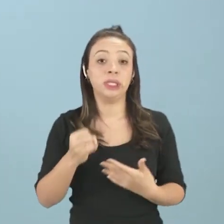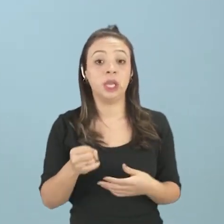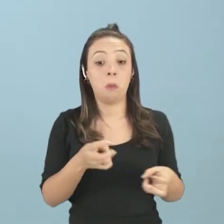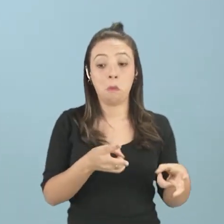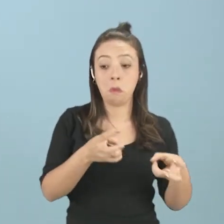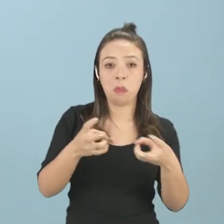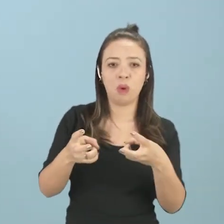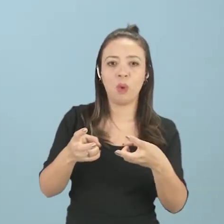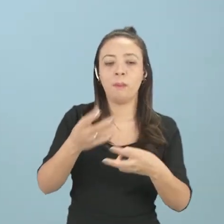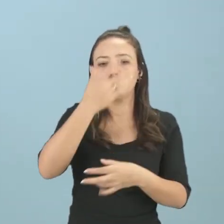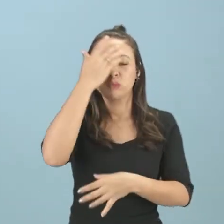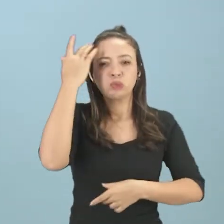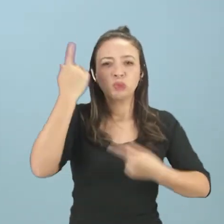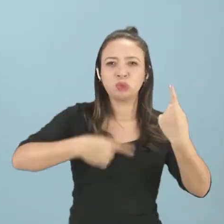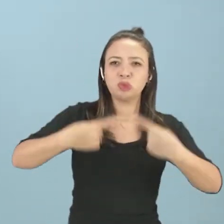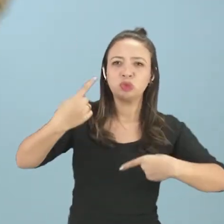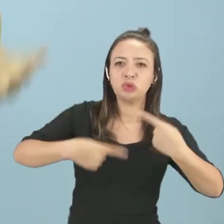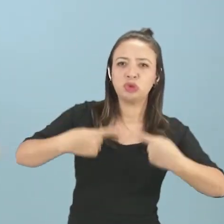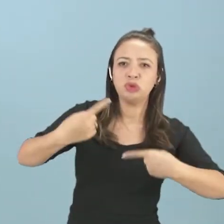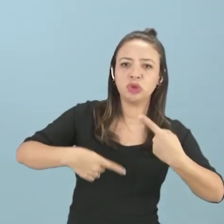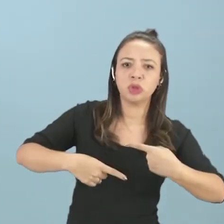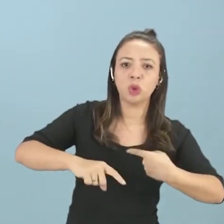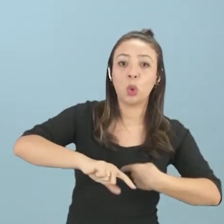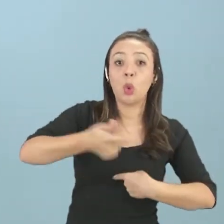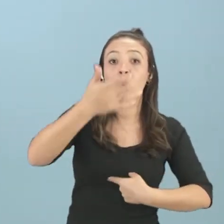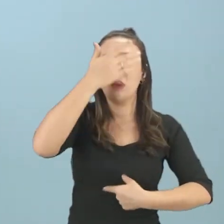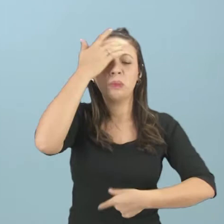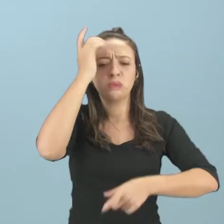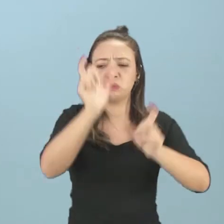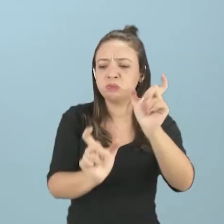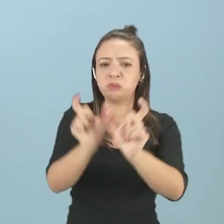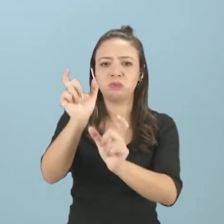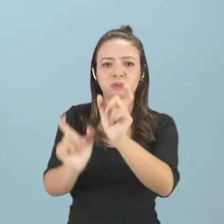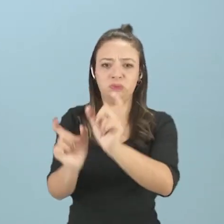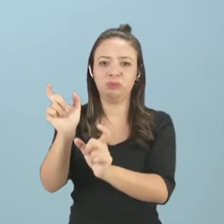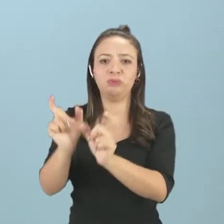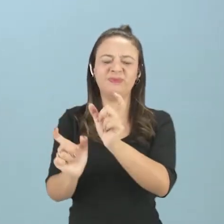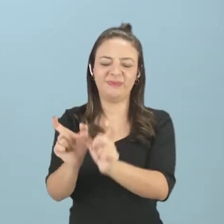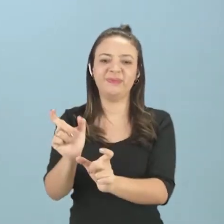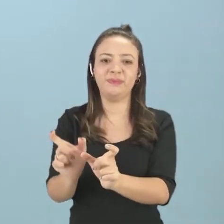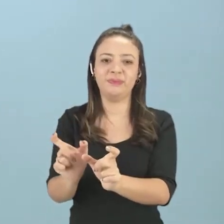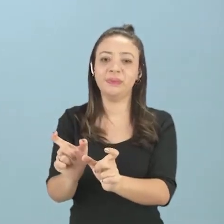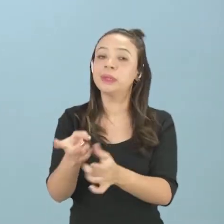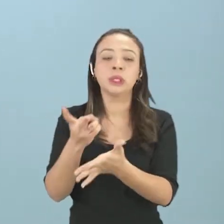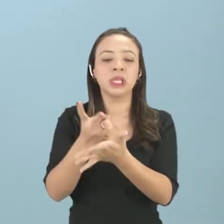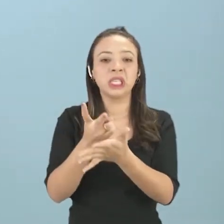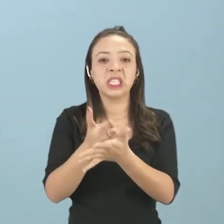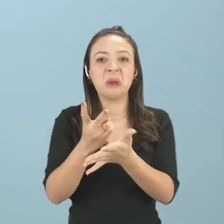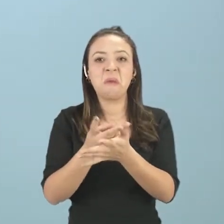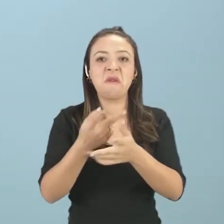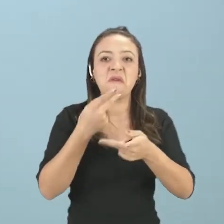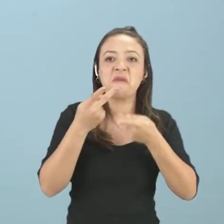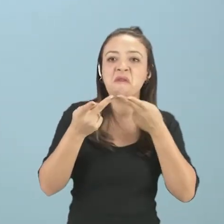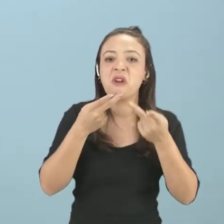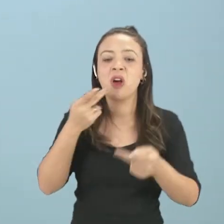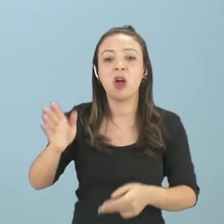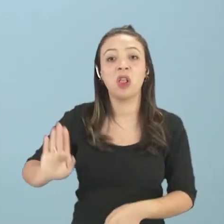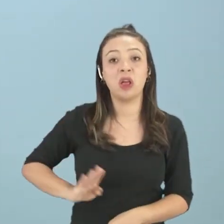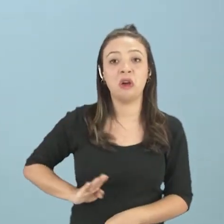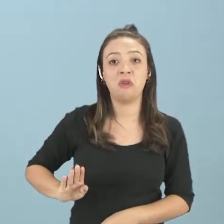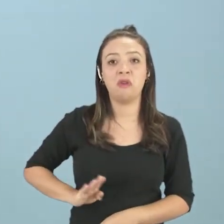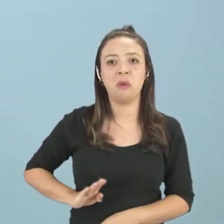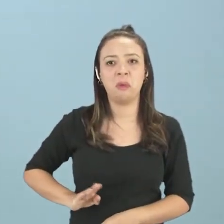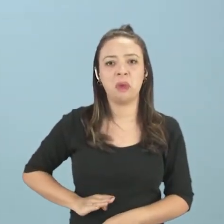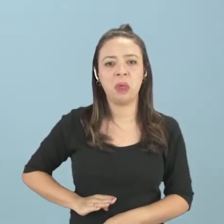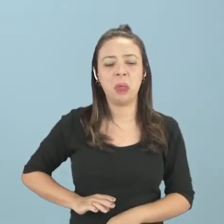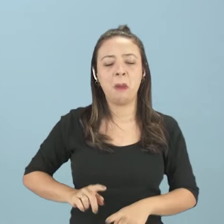com políticos, com outras pessoas do segmento da sociedade que dizem, falam sobre a fome, mas de fato